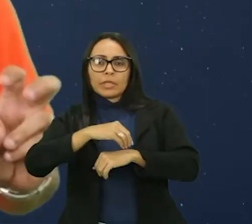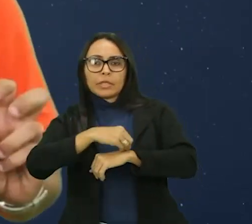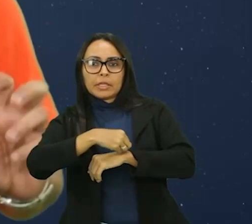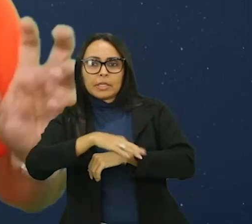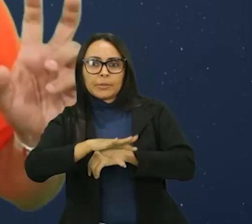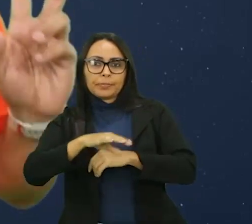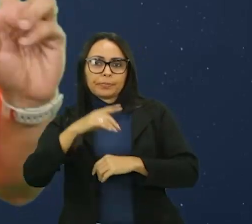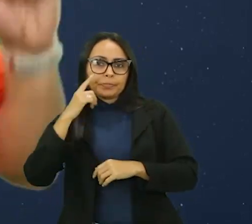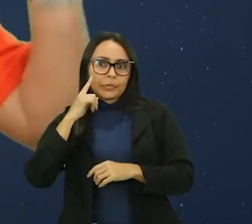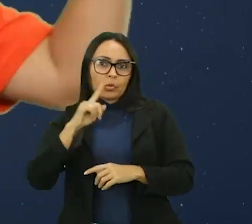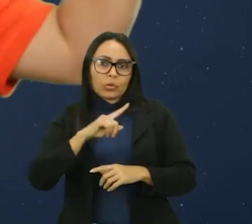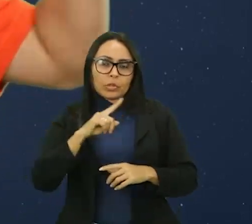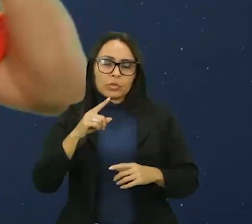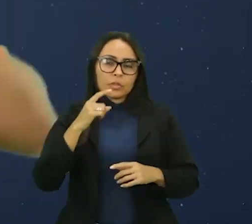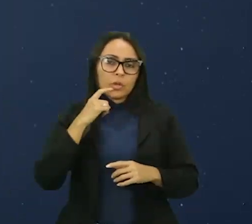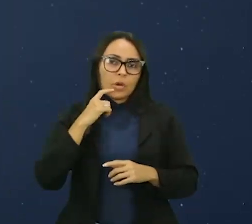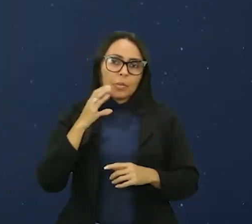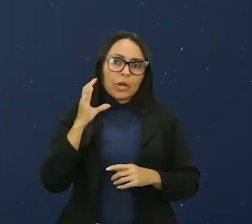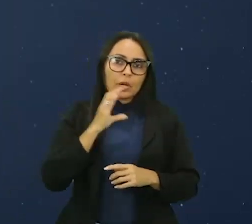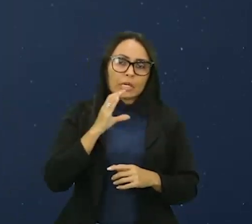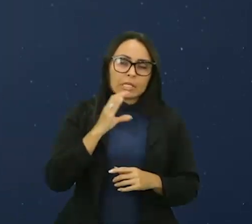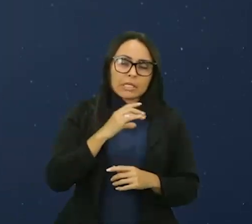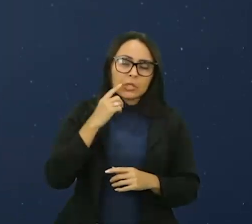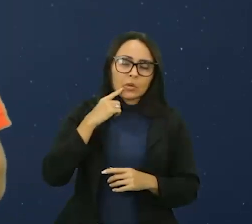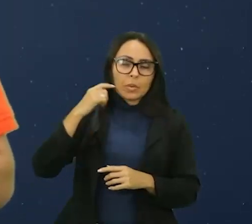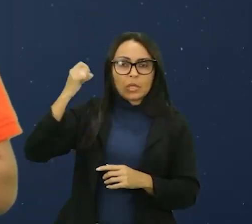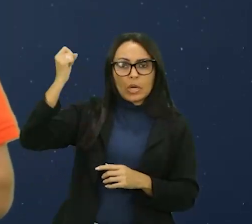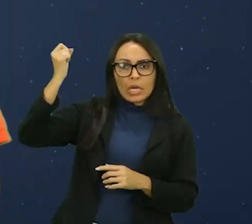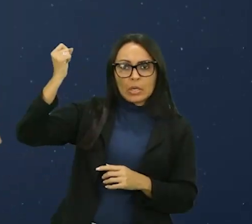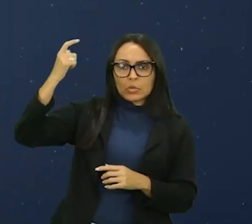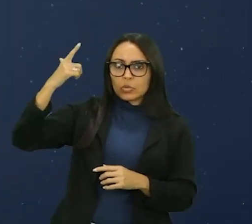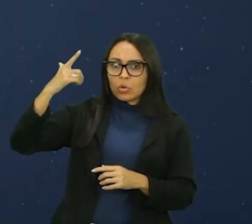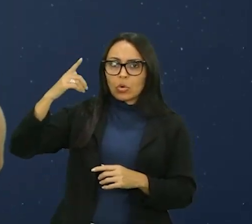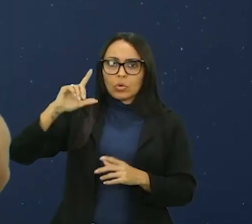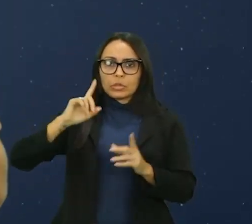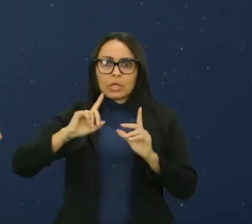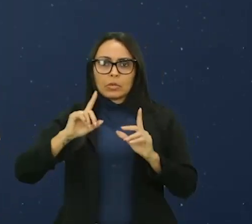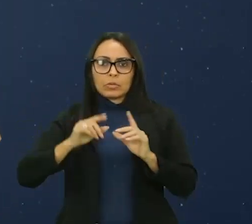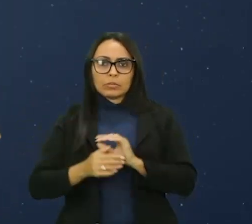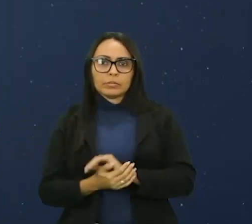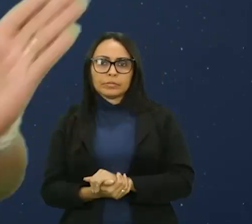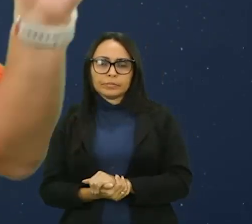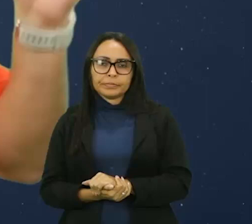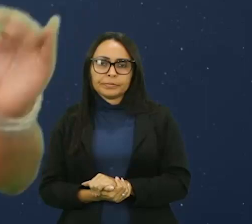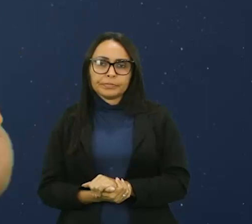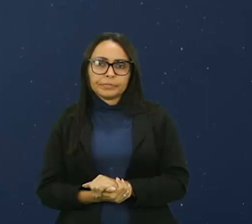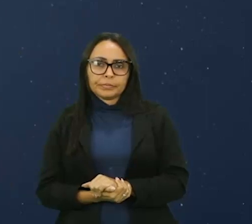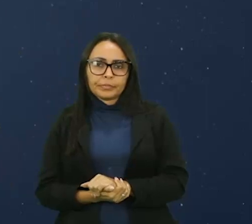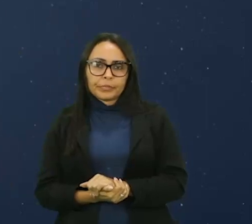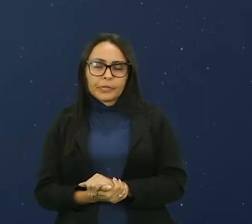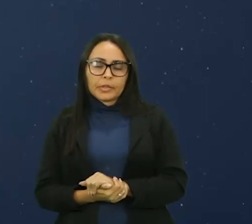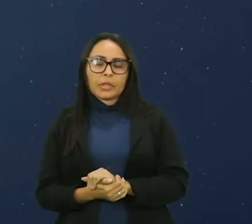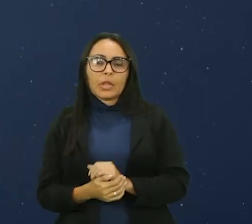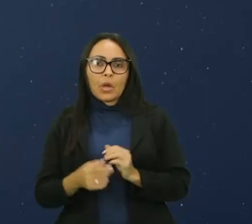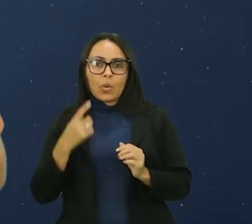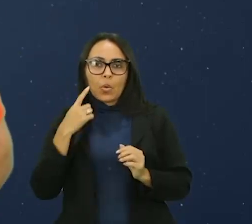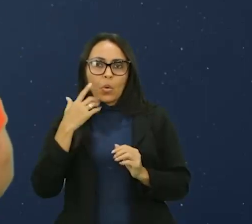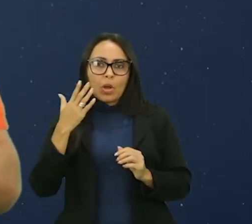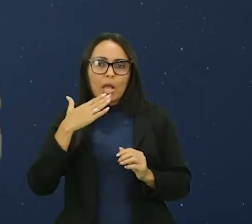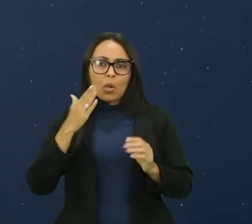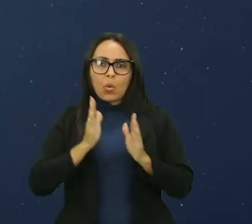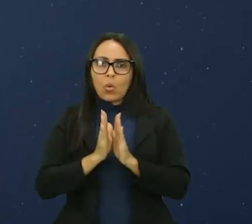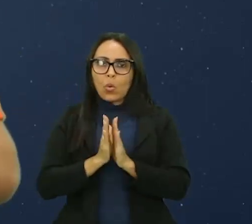não somos aquecidos por radiação, mas sim por irradiação. O calor que sobe da superfície.